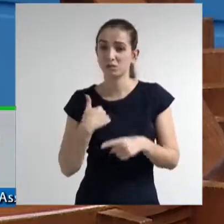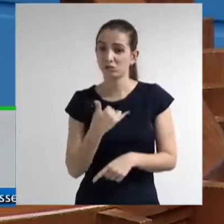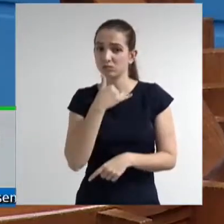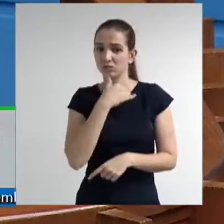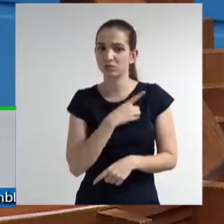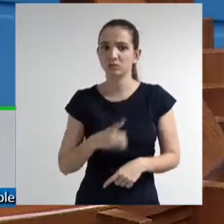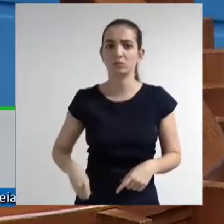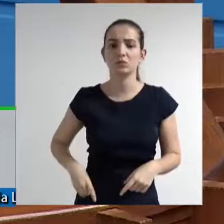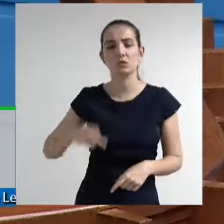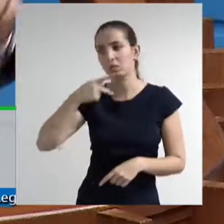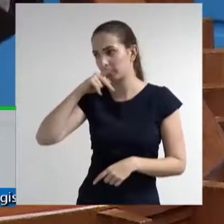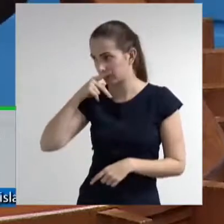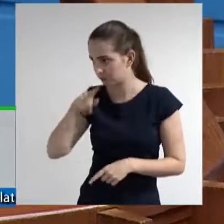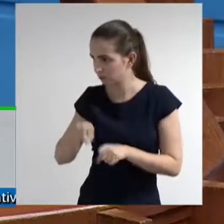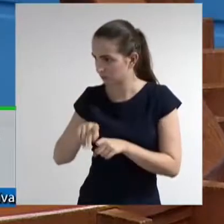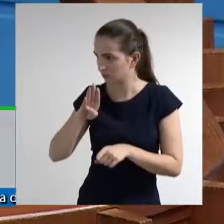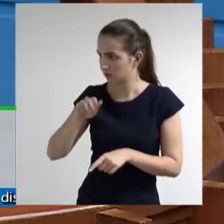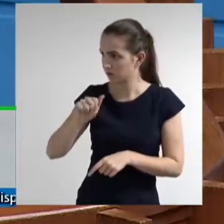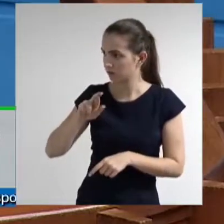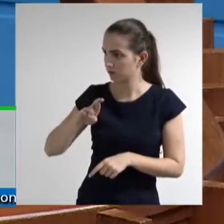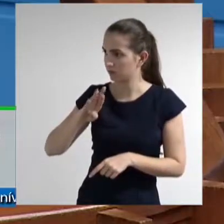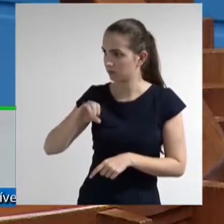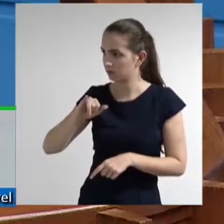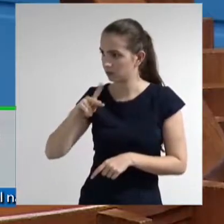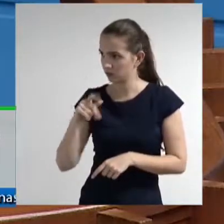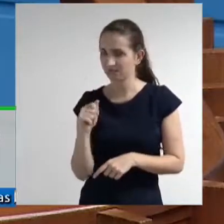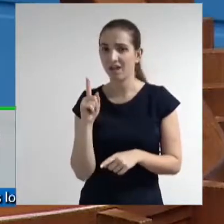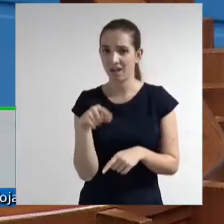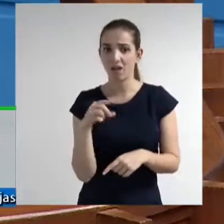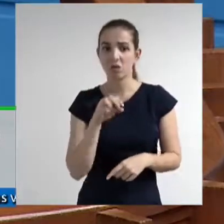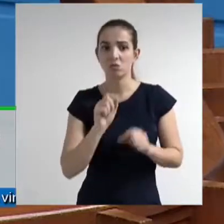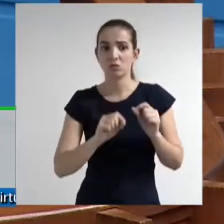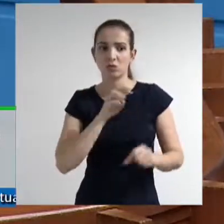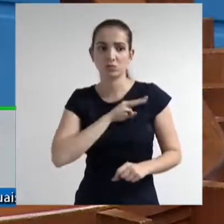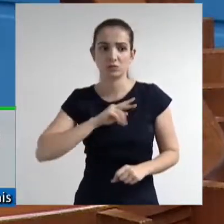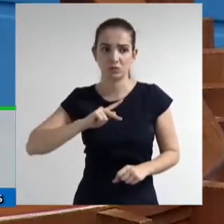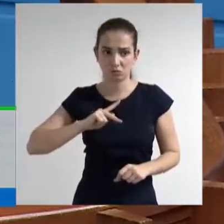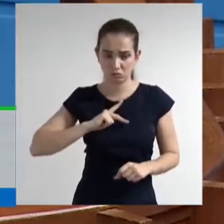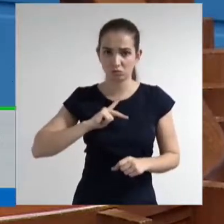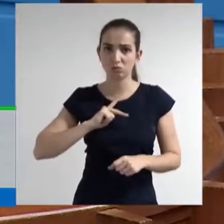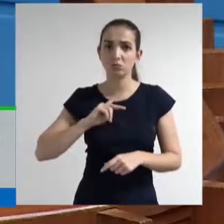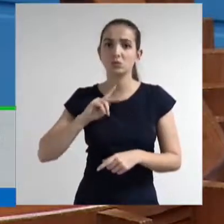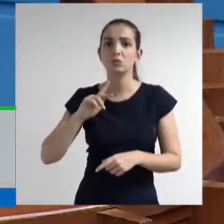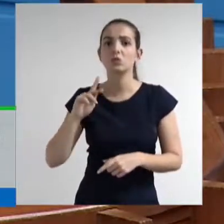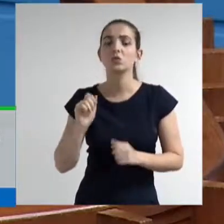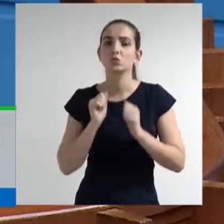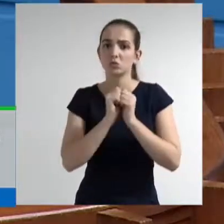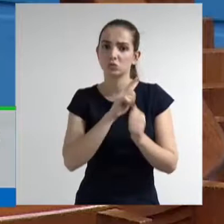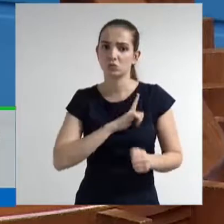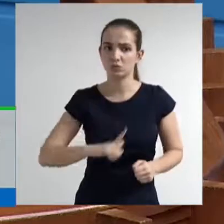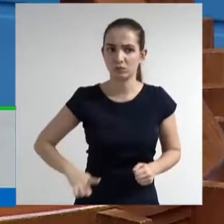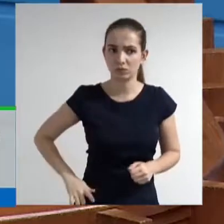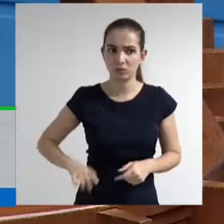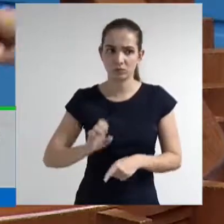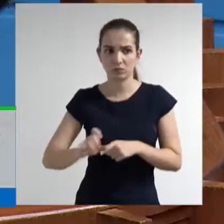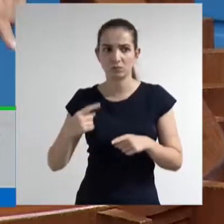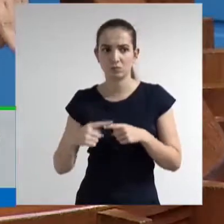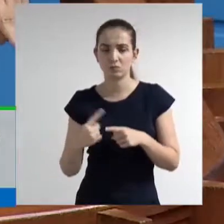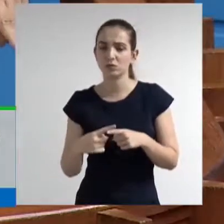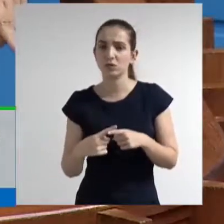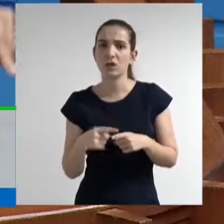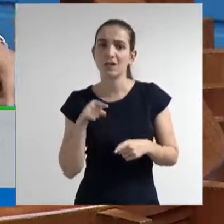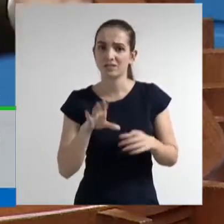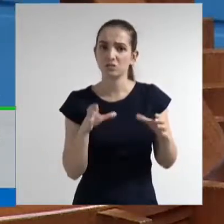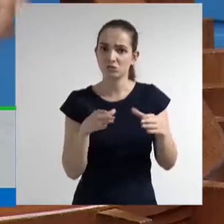deputado Barbosinha e deputado Paulo Silvio, foi o encaminhamento feito pelo Ministério Público, pelo Governo do Estado com relação a essa questão. Porque essa comissão, não